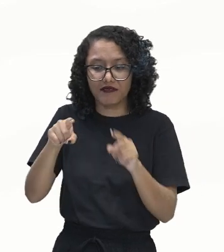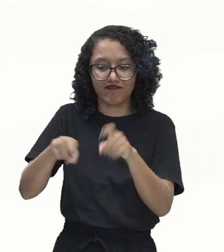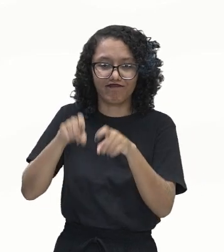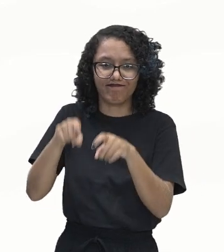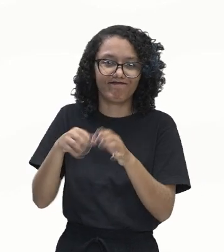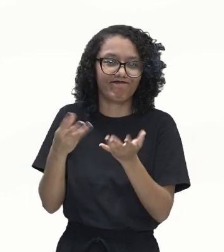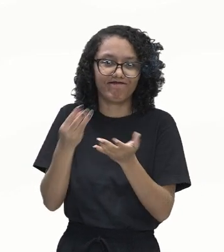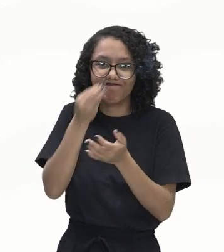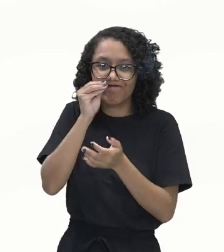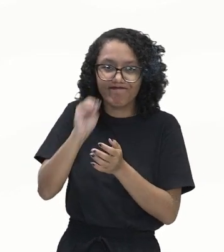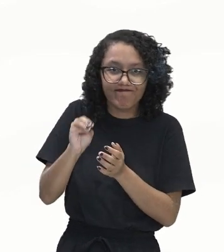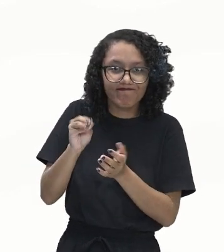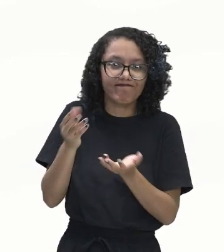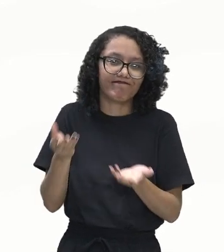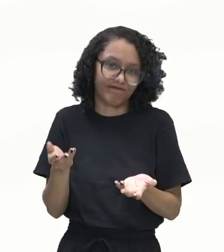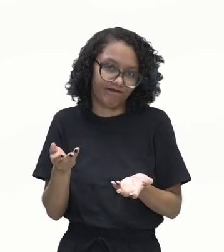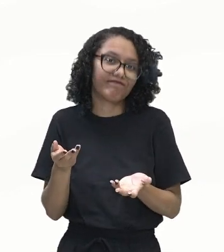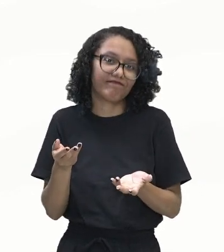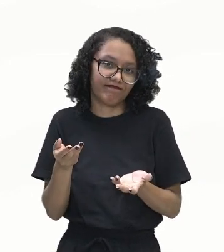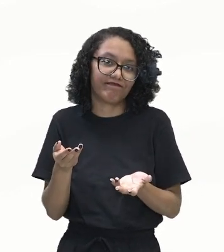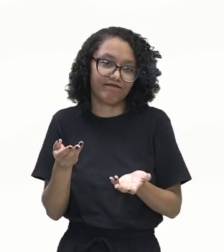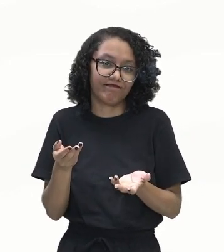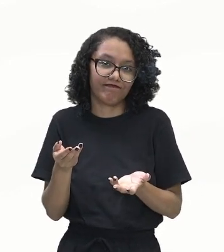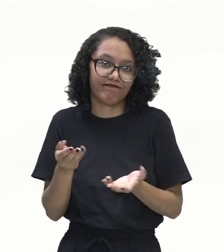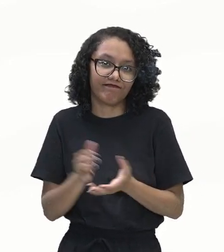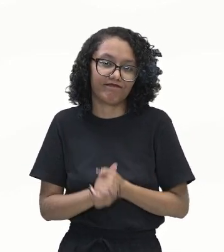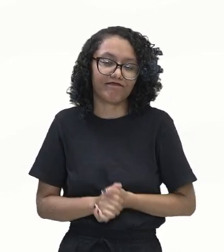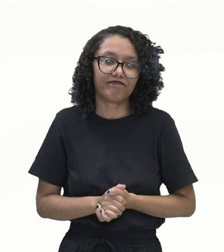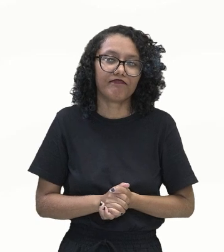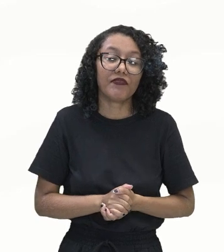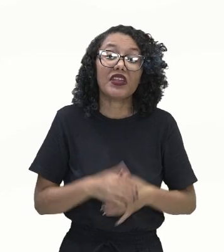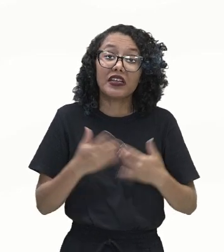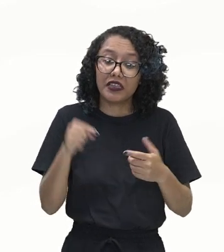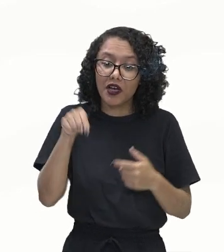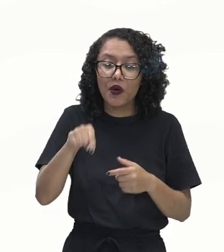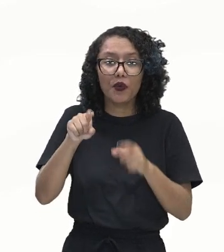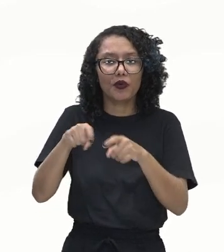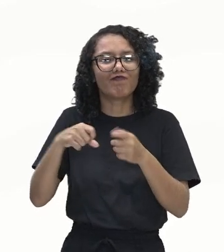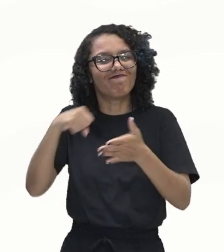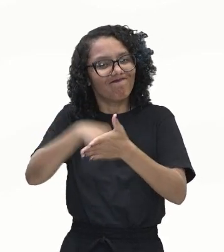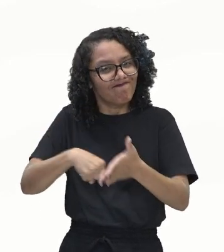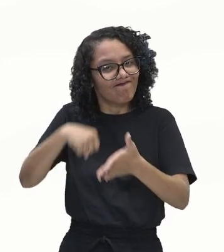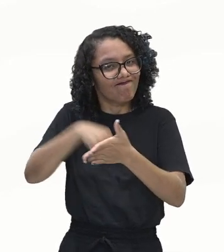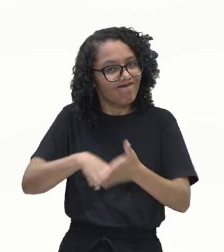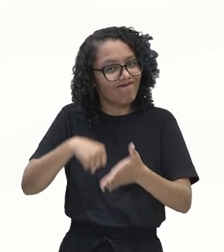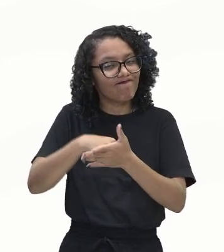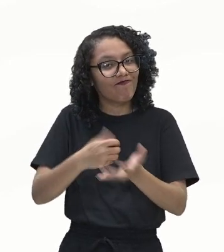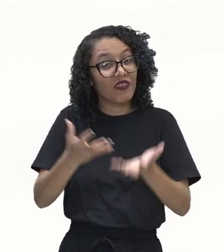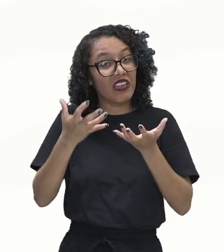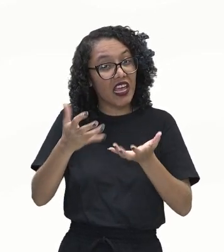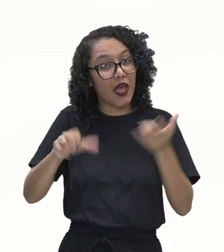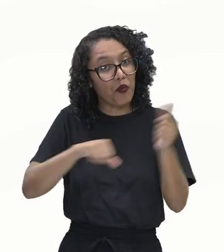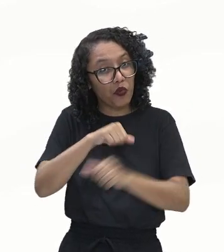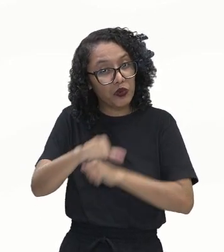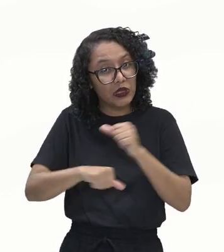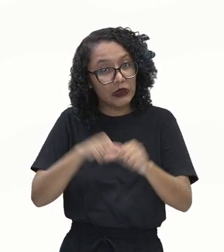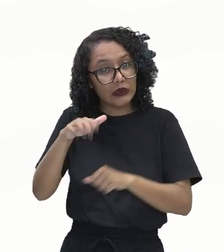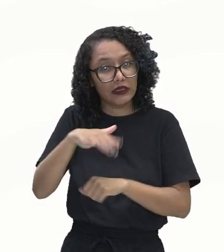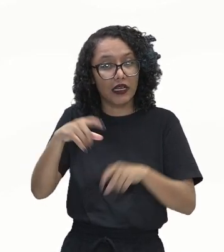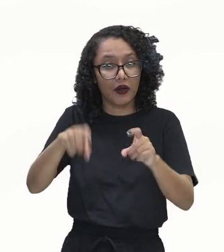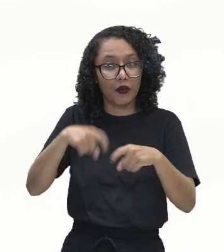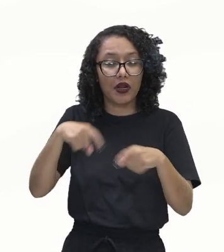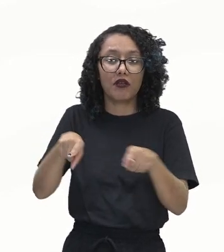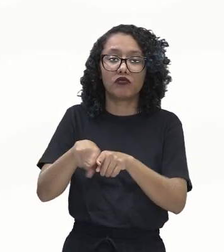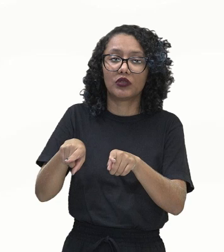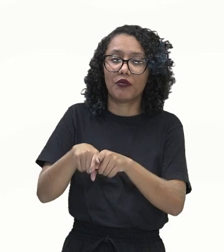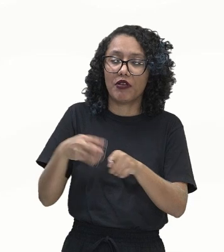ficando alijados desse processo de melhorias. Então, eles vão lutar por reforma agrária, melhores condições